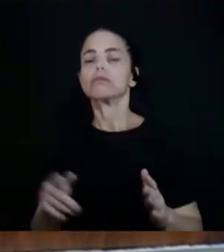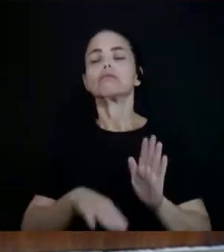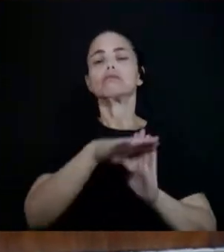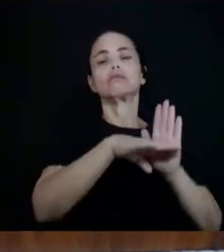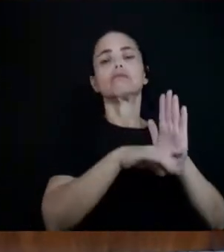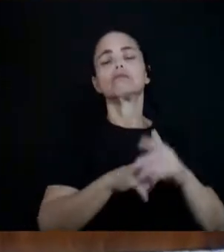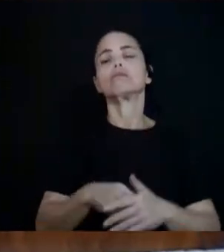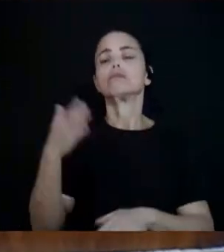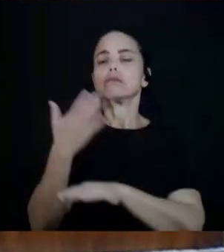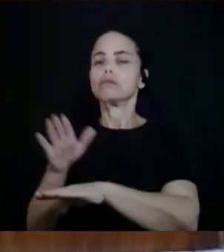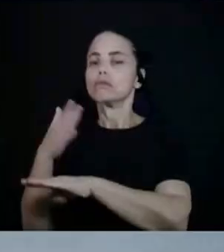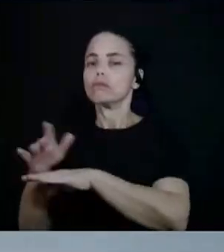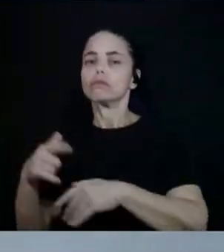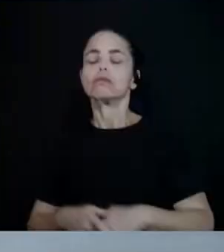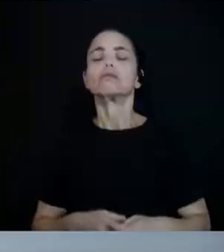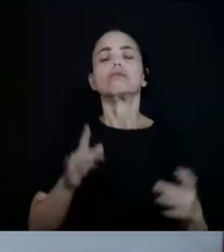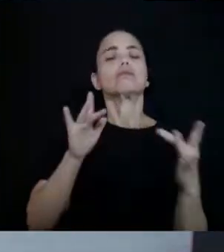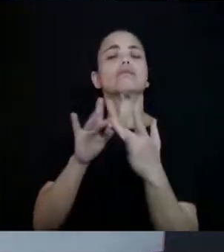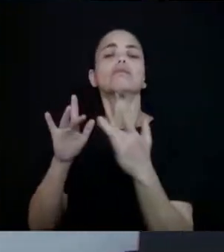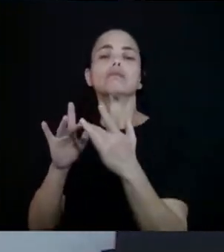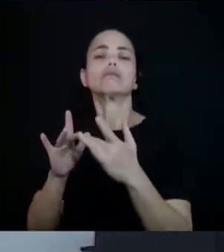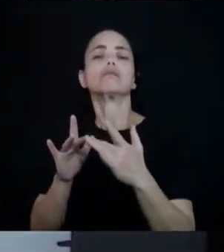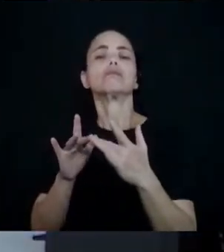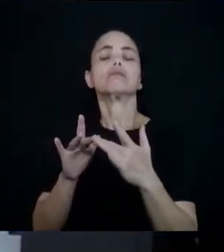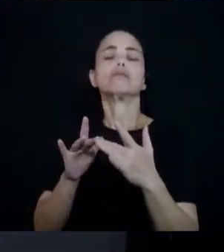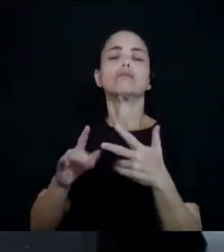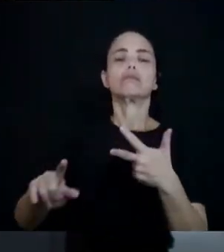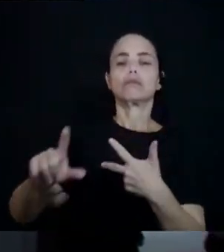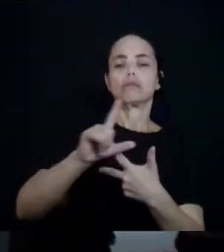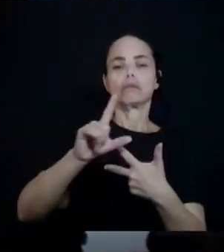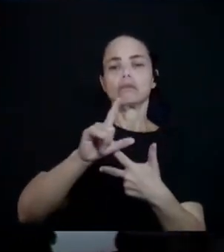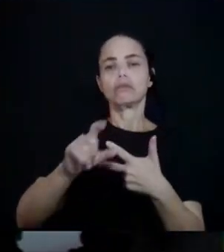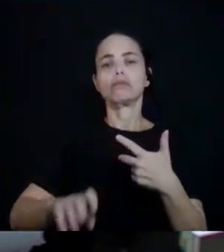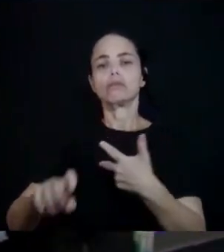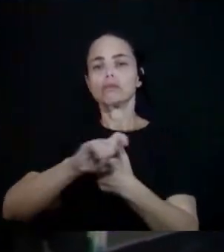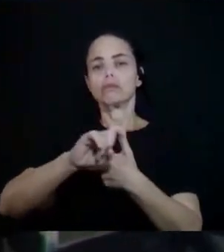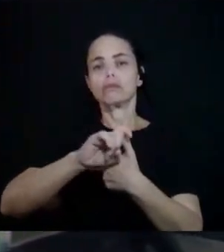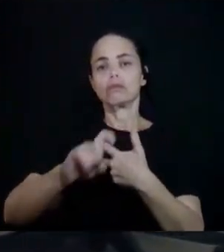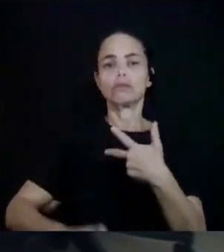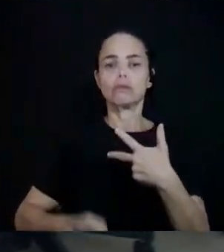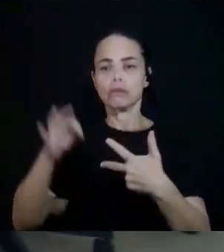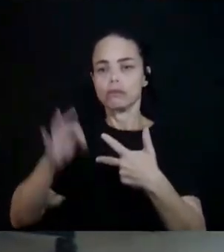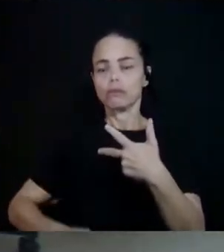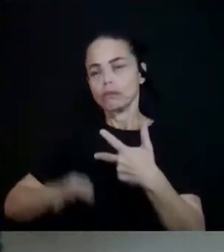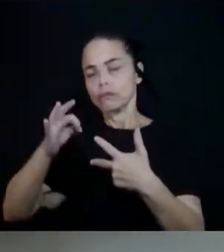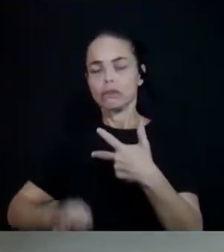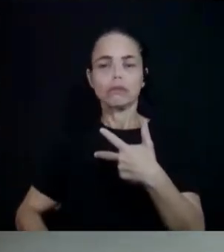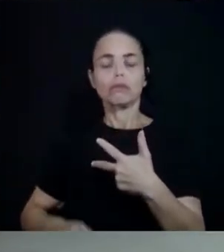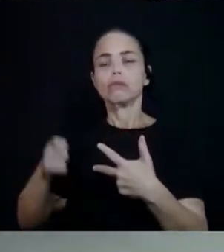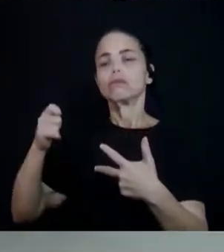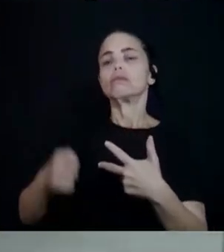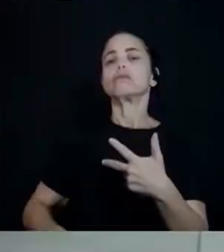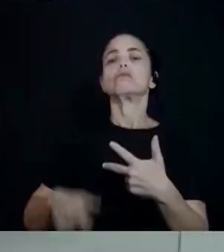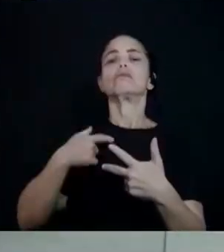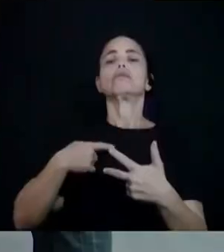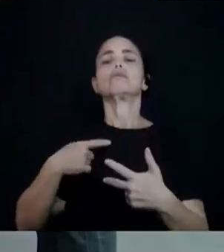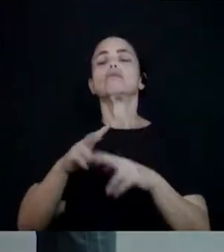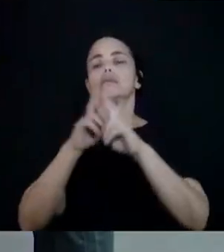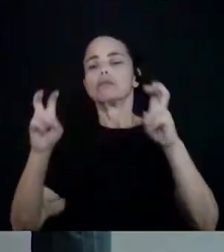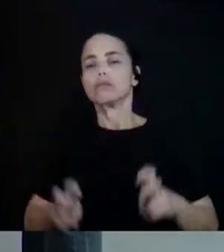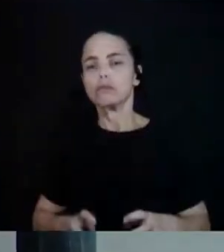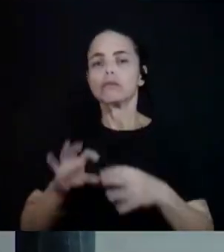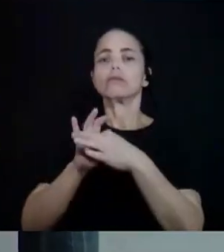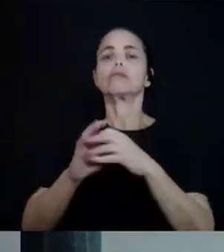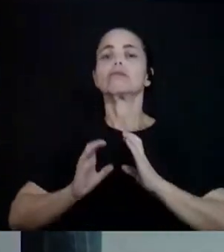participantes tiveram contato com os poderes legislativo, executivo e judiciário, além de discutirem temas ligados à cidadania,